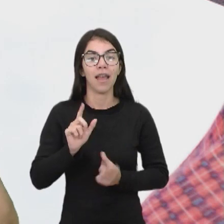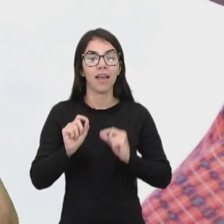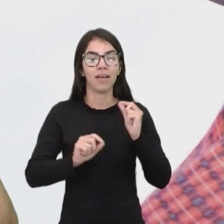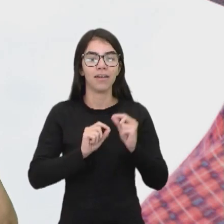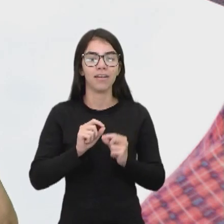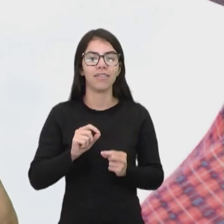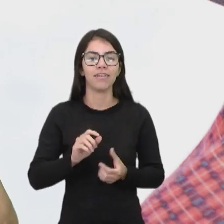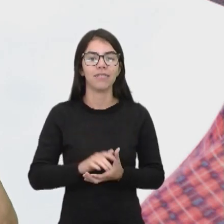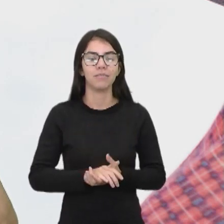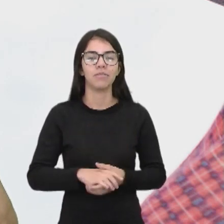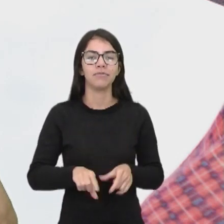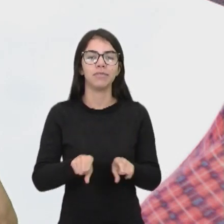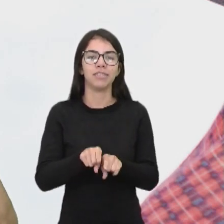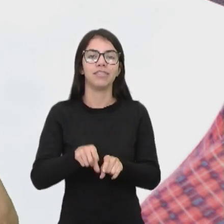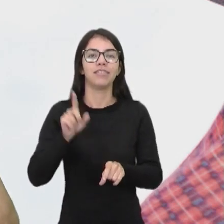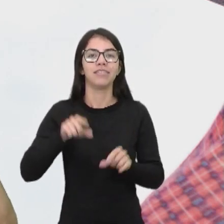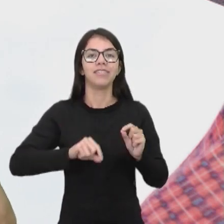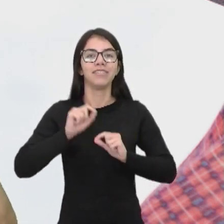Então tá, pessoal,